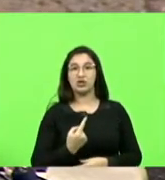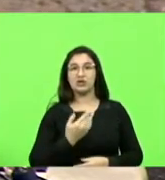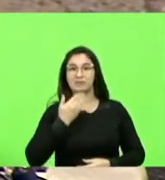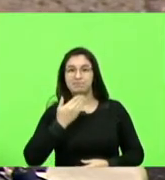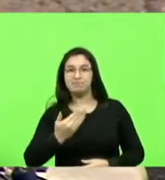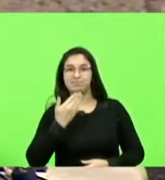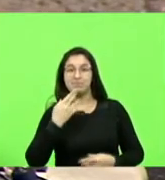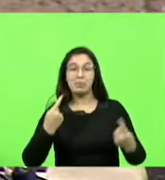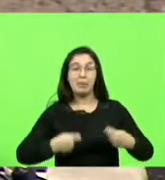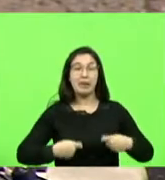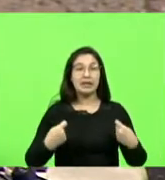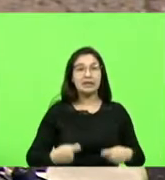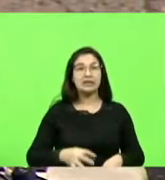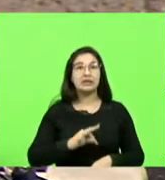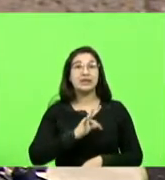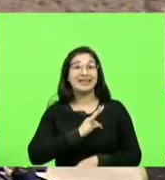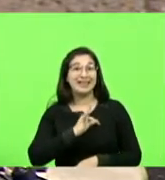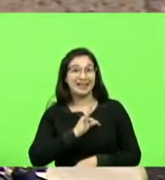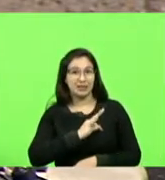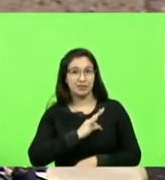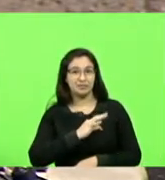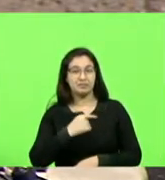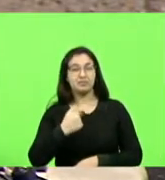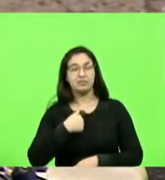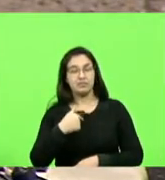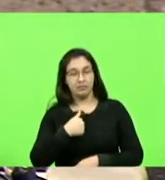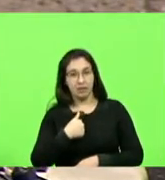no estado, tecnicamente, foi então